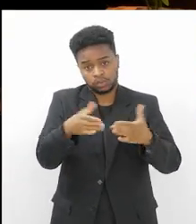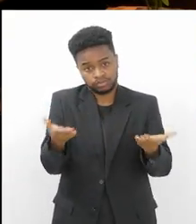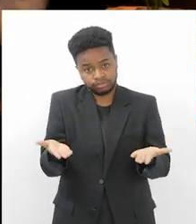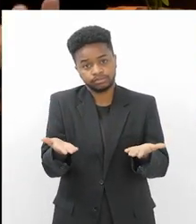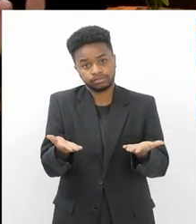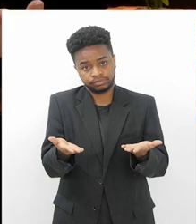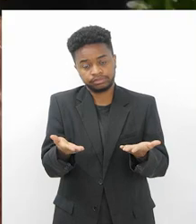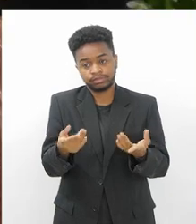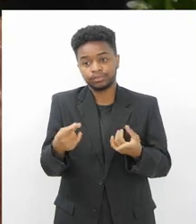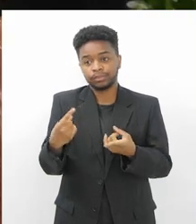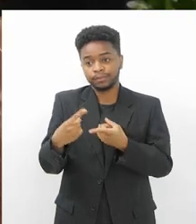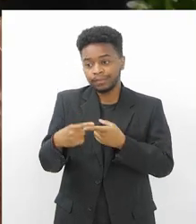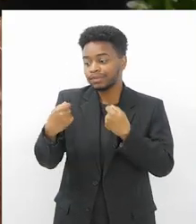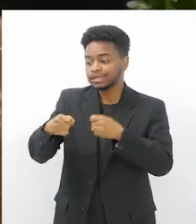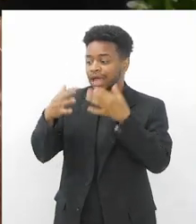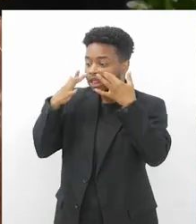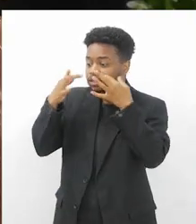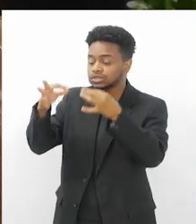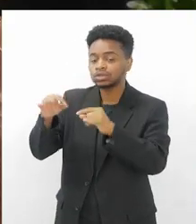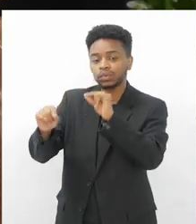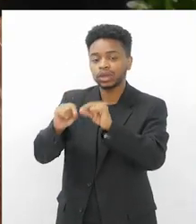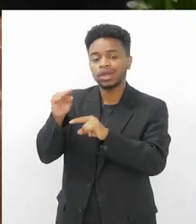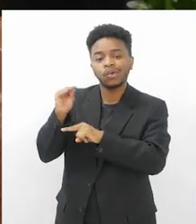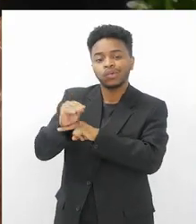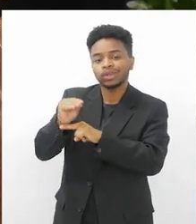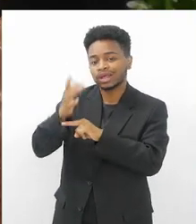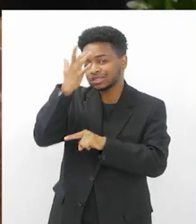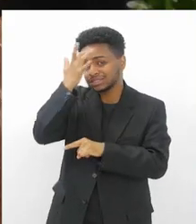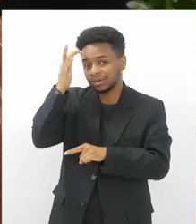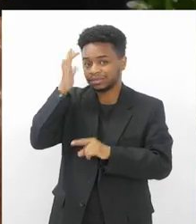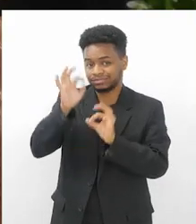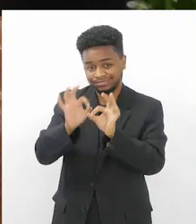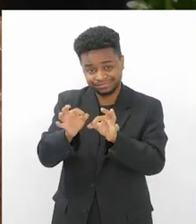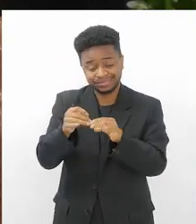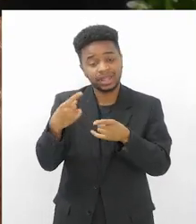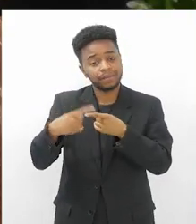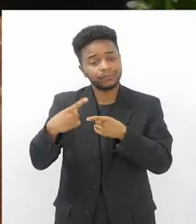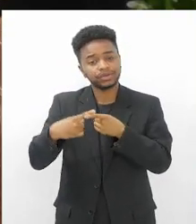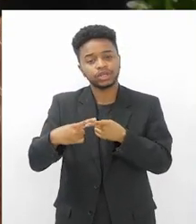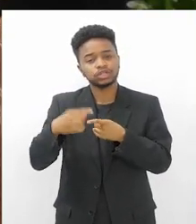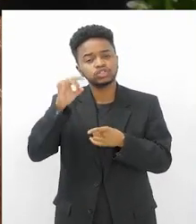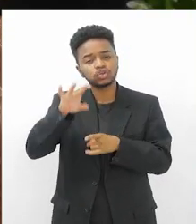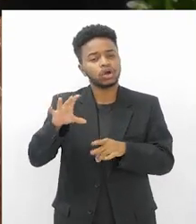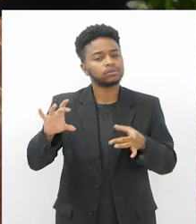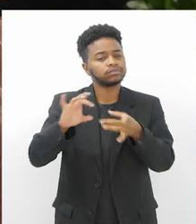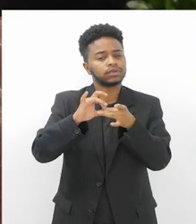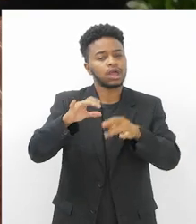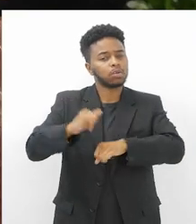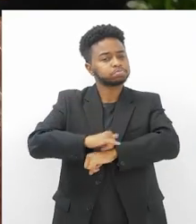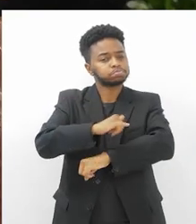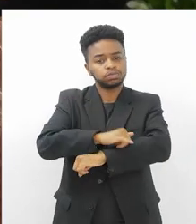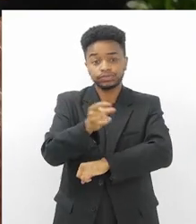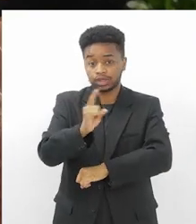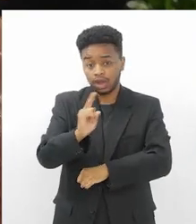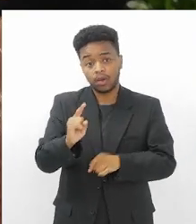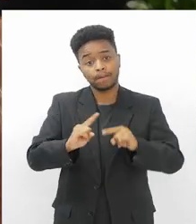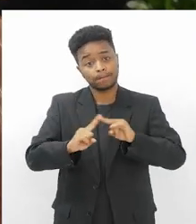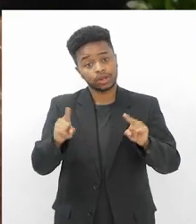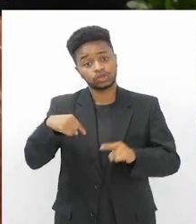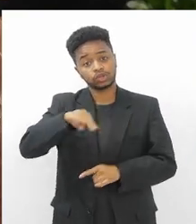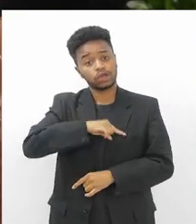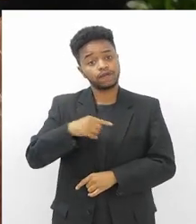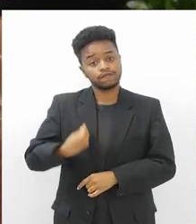grupo inteiro, né? Chama atenção para o cuidado com a saúde mental, né? Que não é exatamente somente ligado à obesidade, mas a